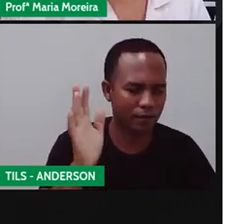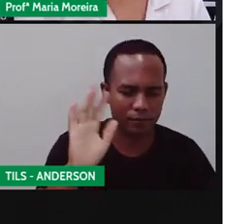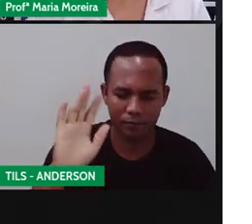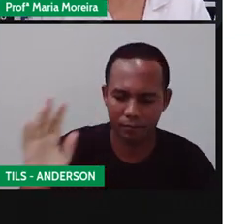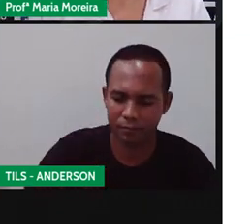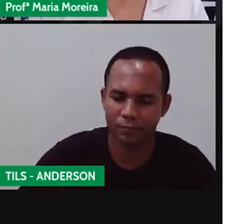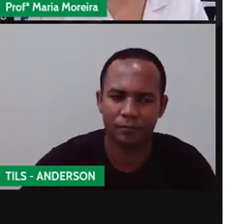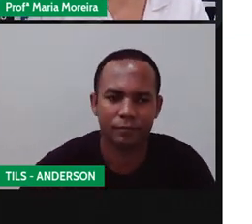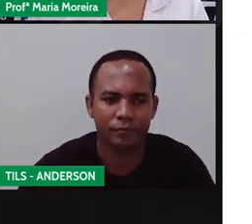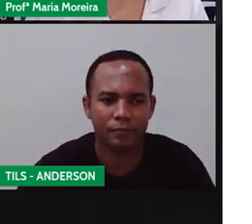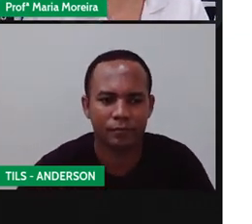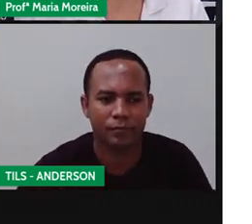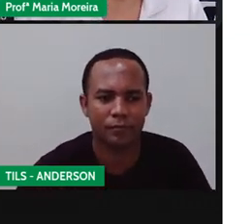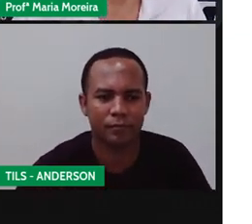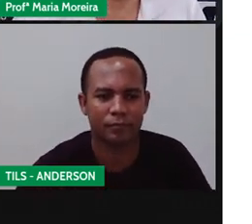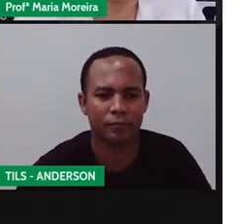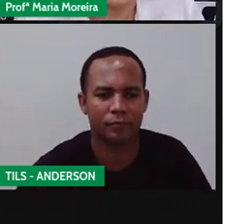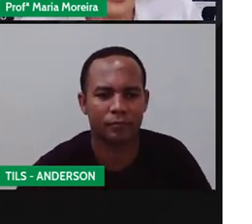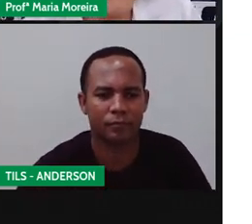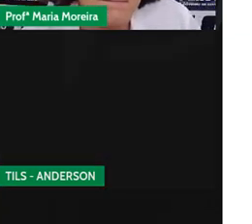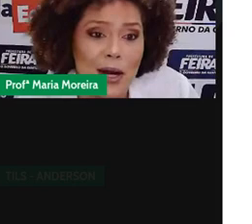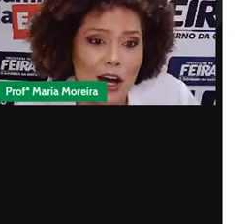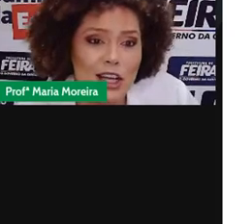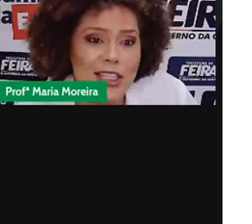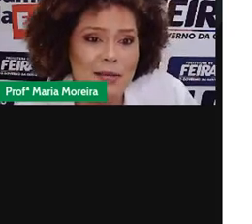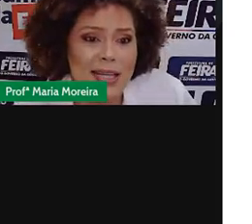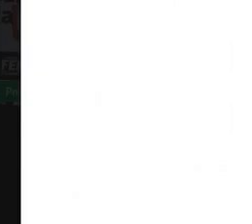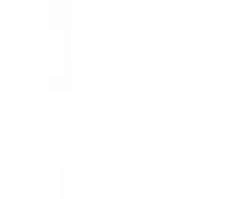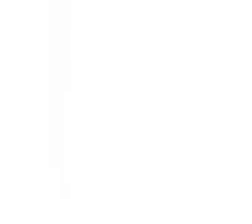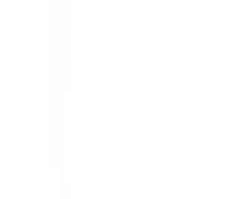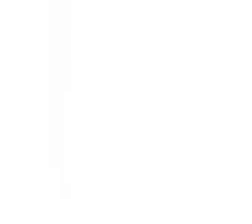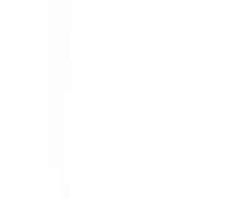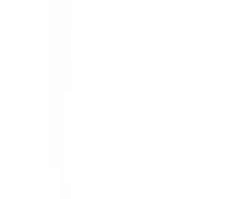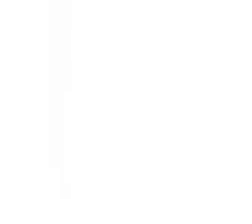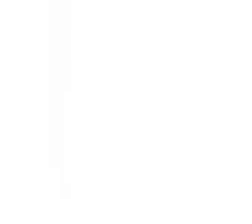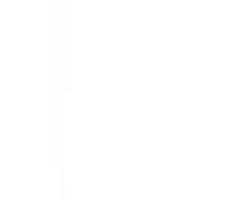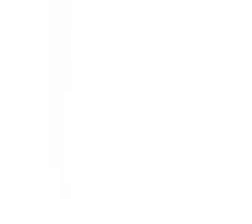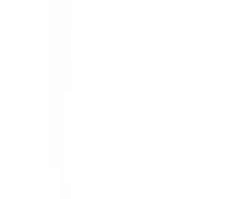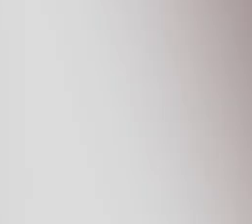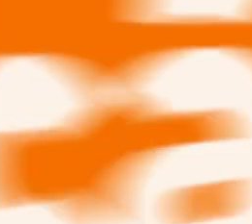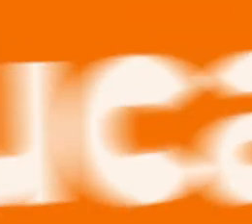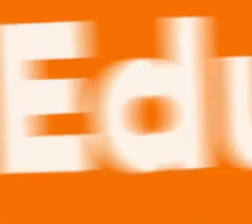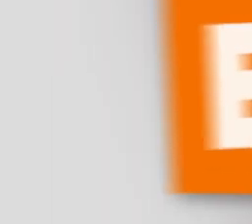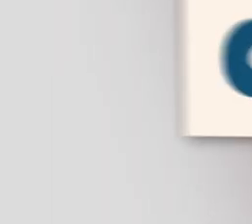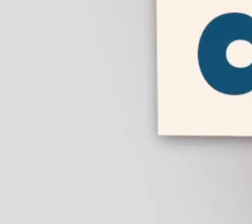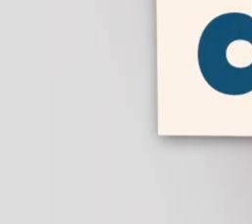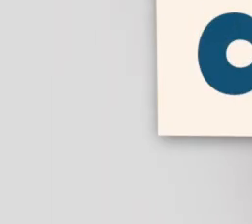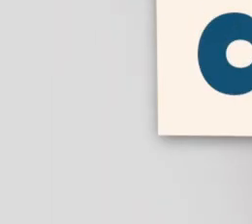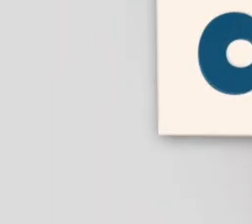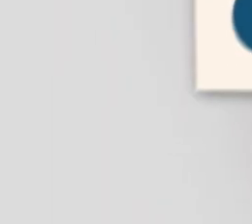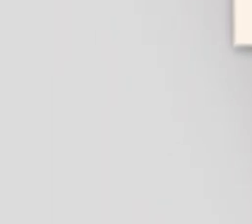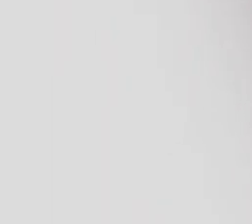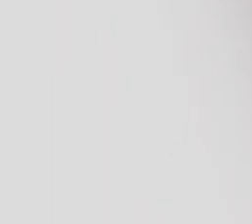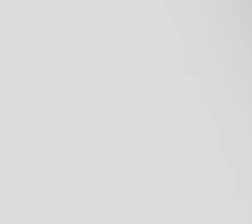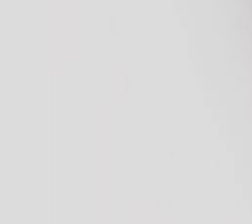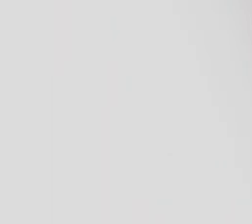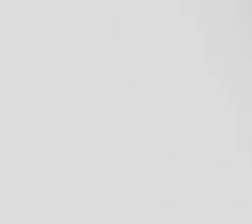Beijo de Pró Maria, beijo de Anderson. Tchau e até a próxima semana. Tchau. Tchau.